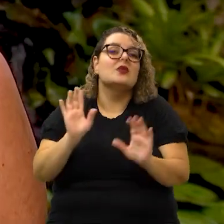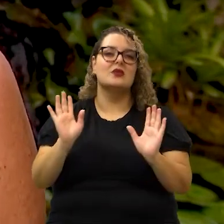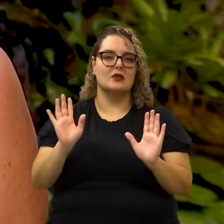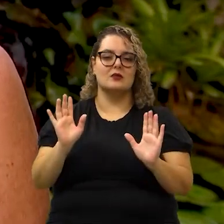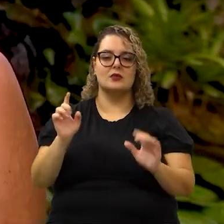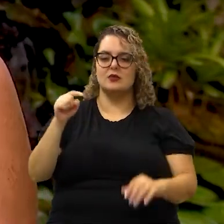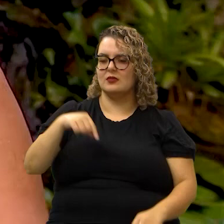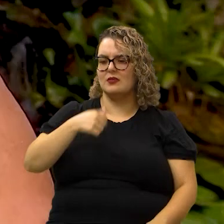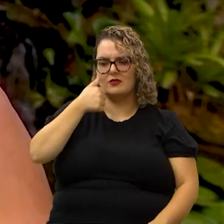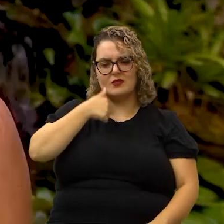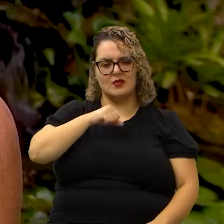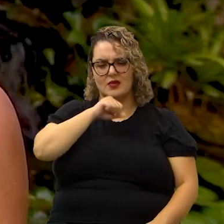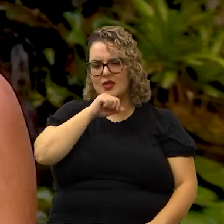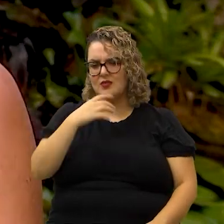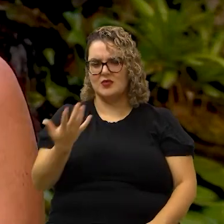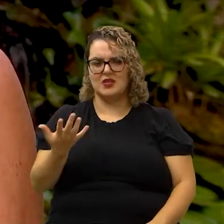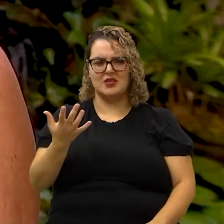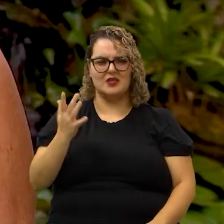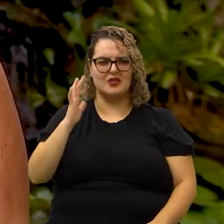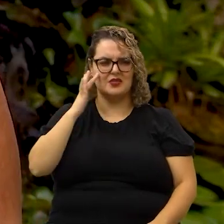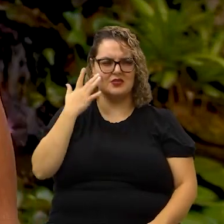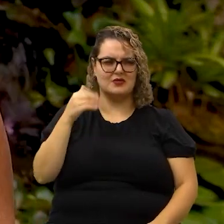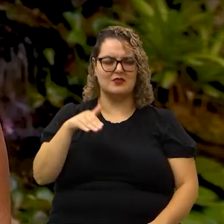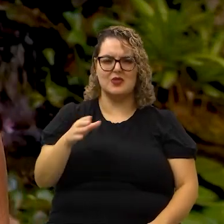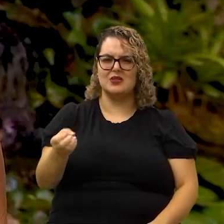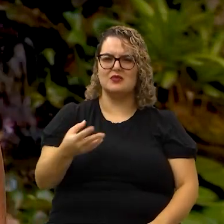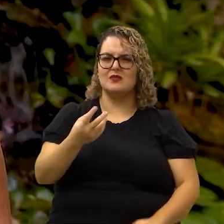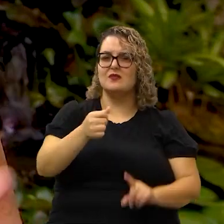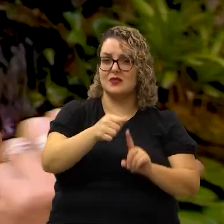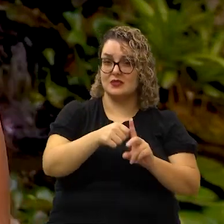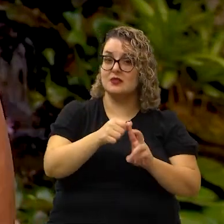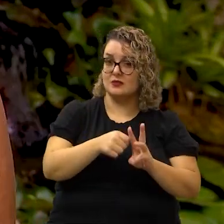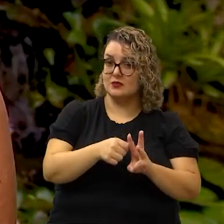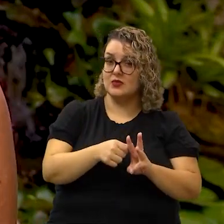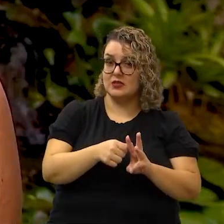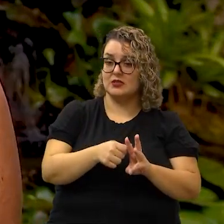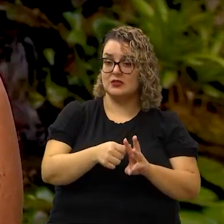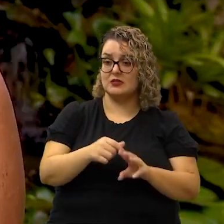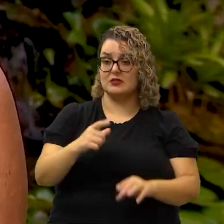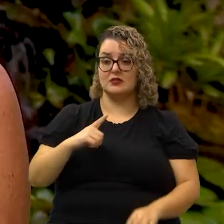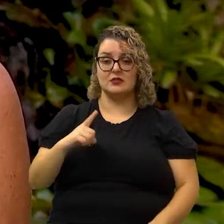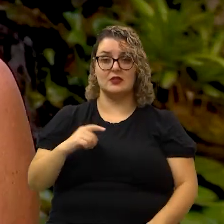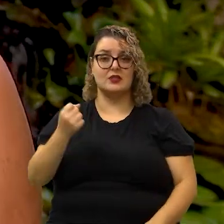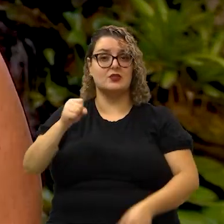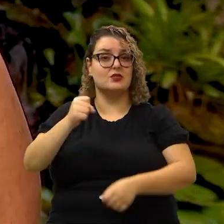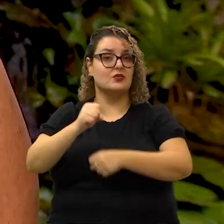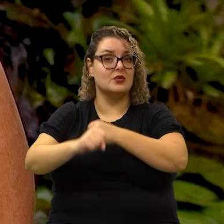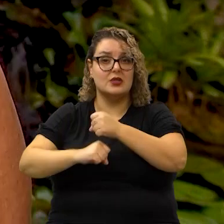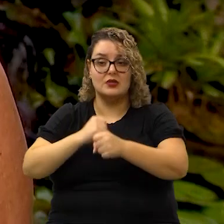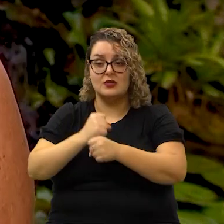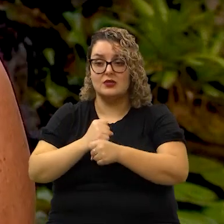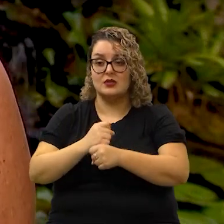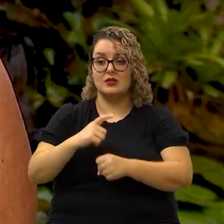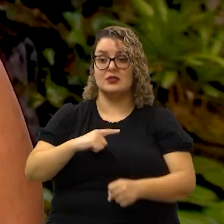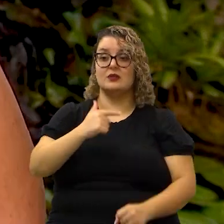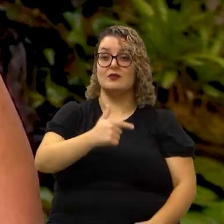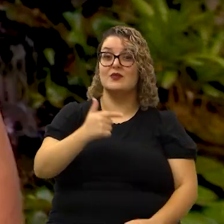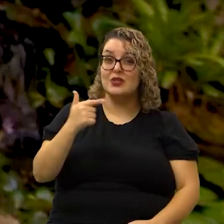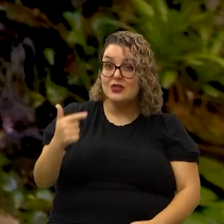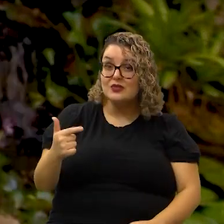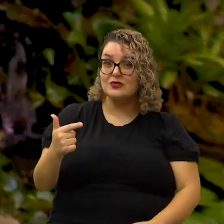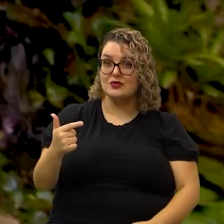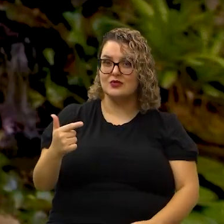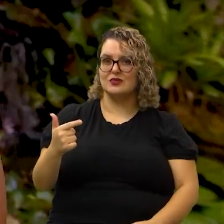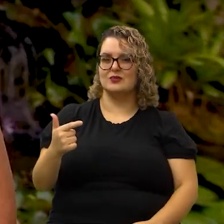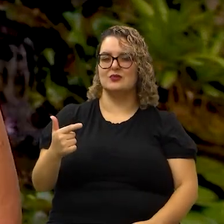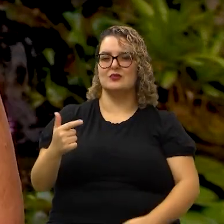tem tempo. Então aqui eu tenho mães, eu acho que a mais recente, 3 meses. Tem de 8 anos, tem uma com